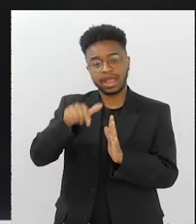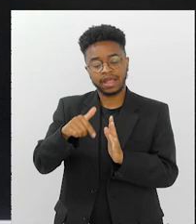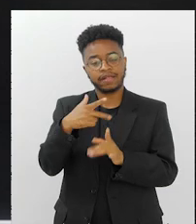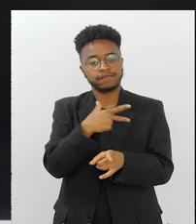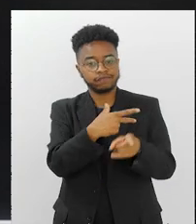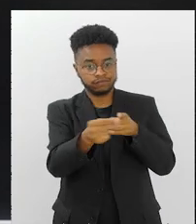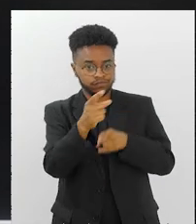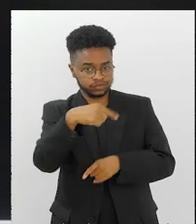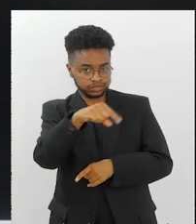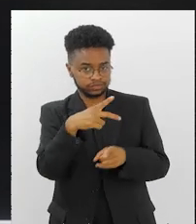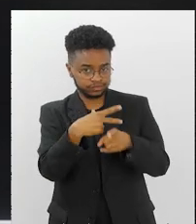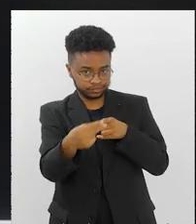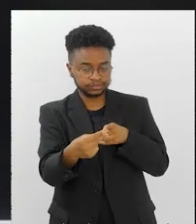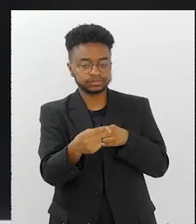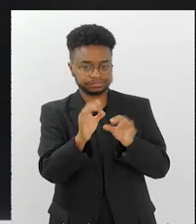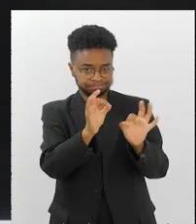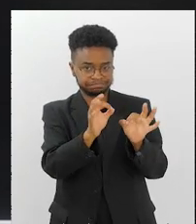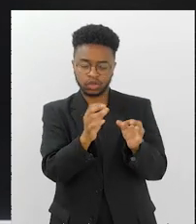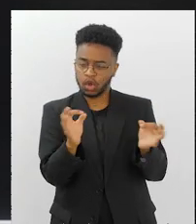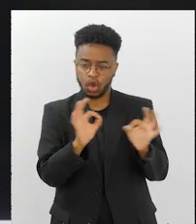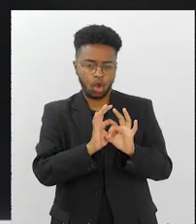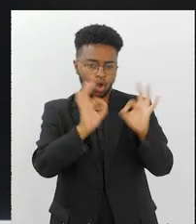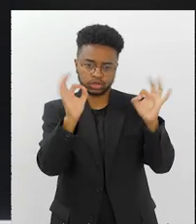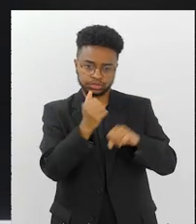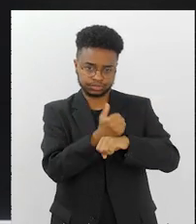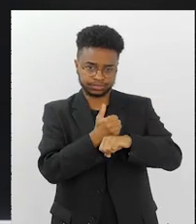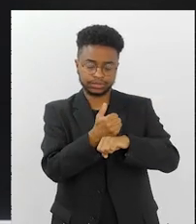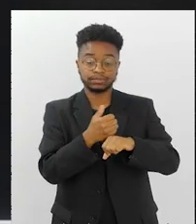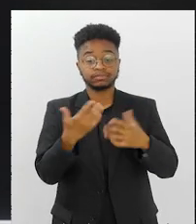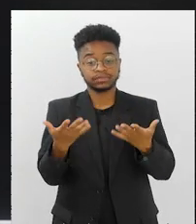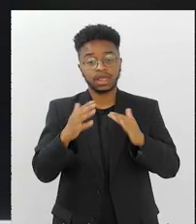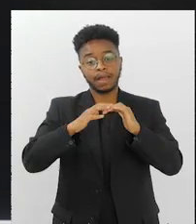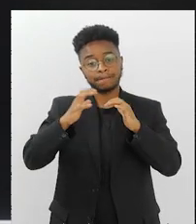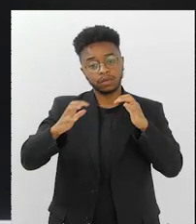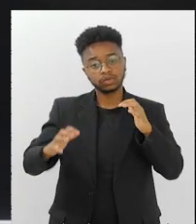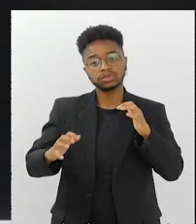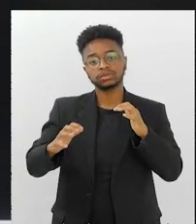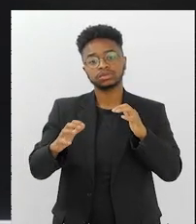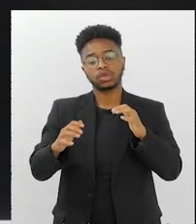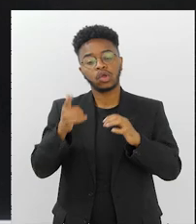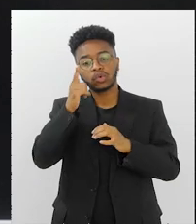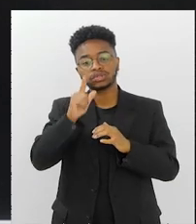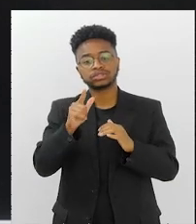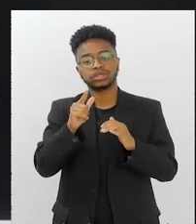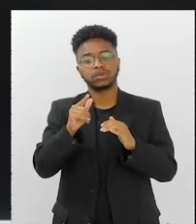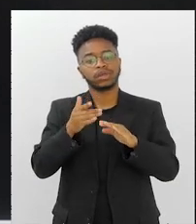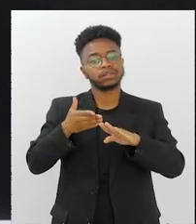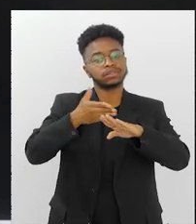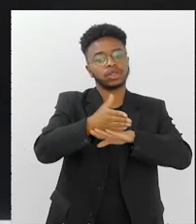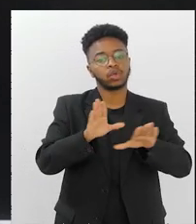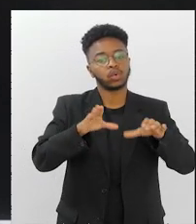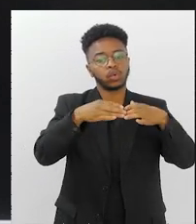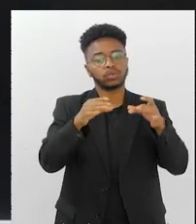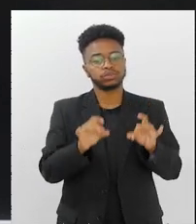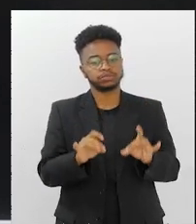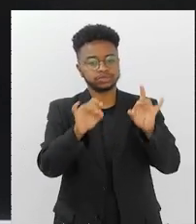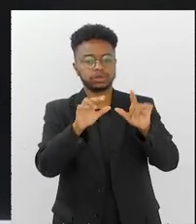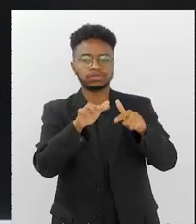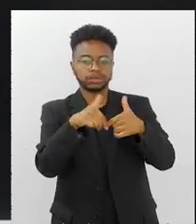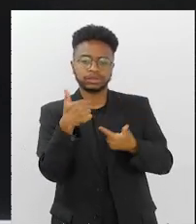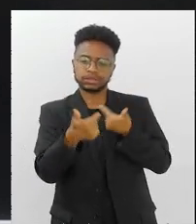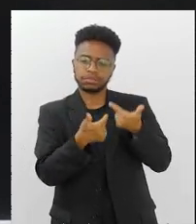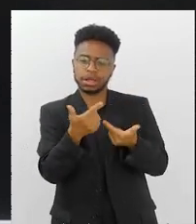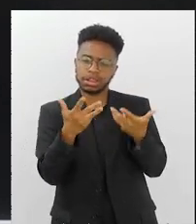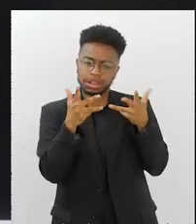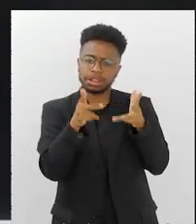por sinal um excelente carnavalesco e a port pedra acende ao grupo especial com um trabalho bem lind